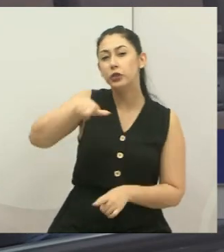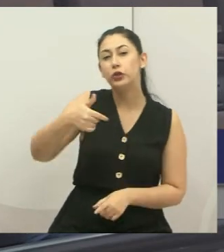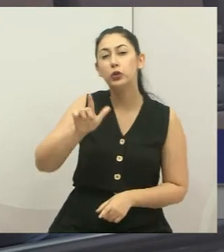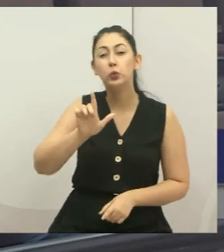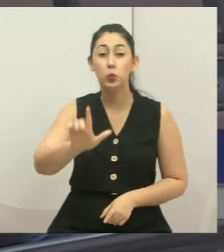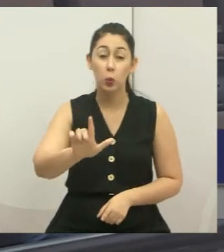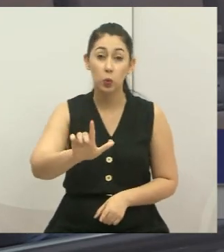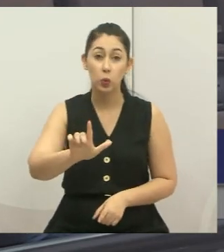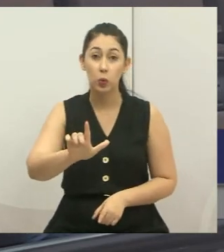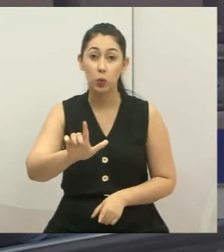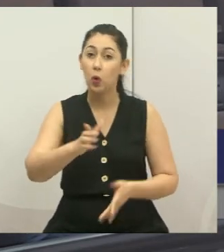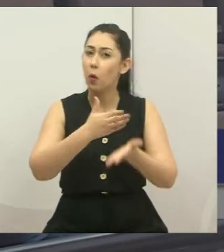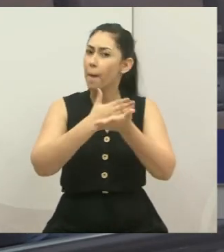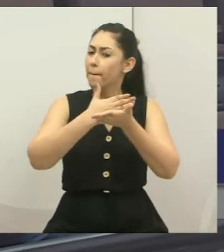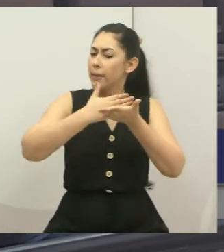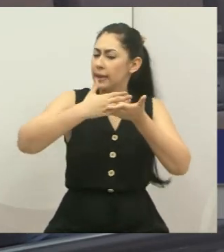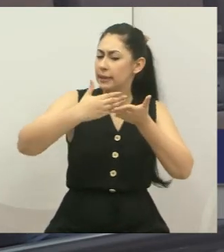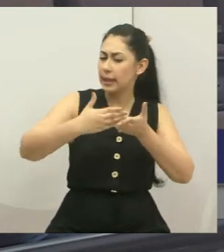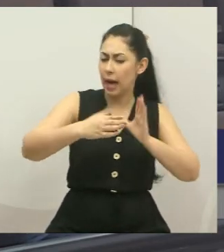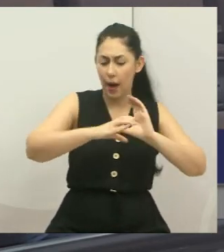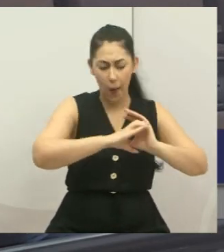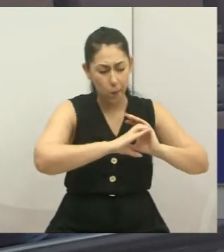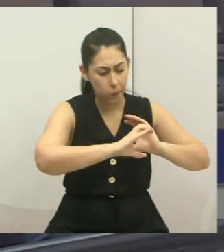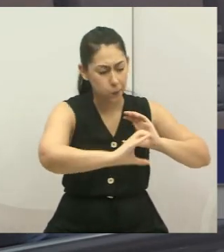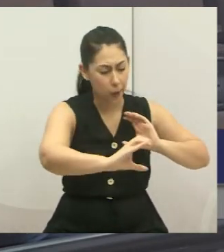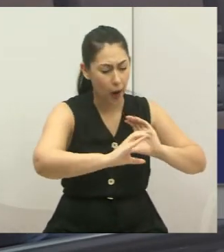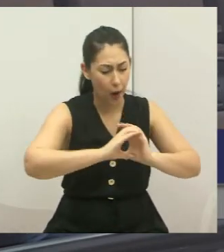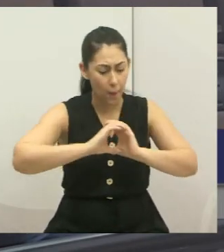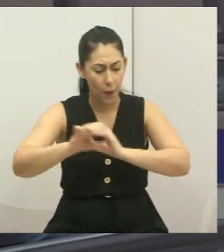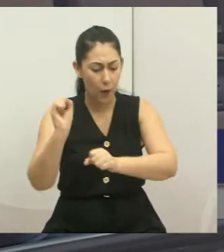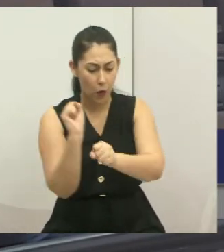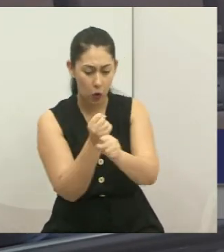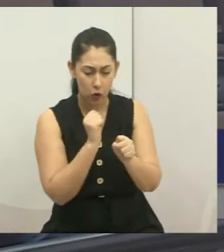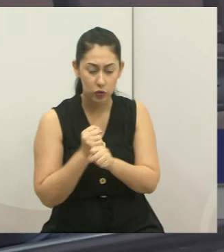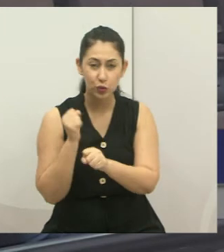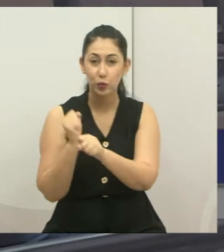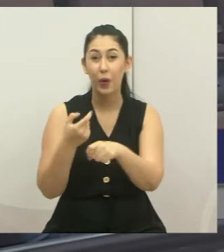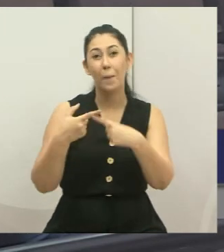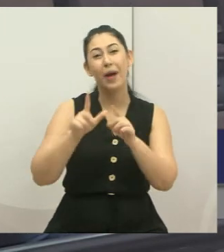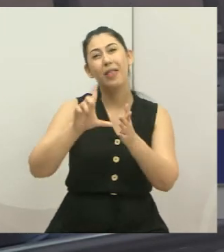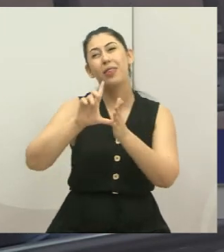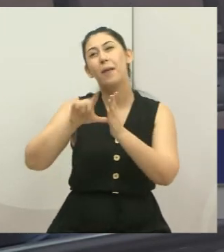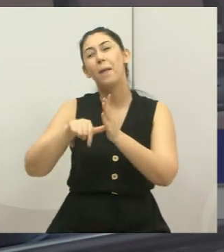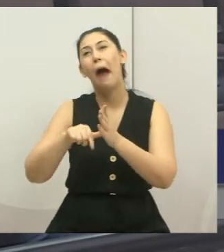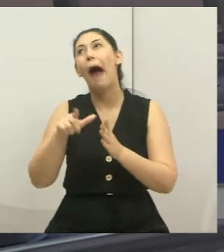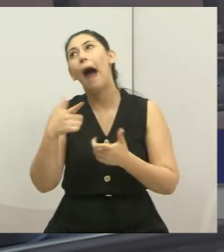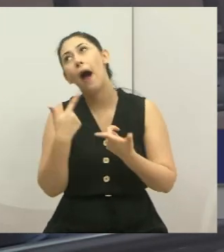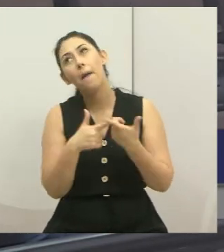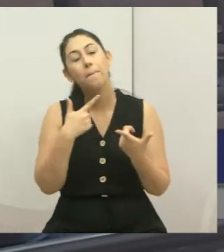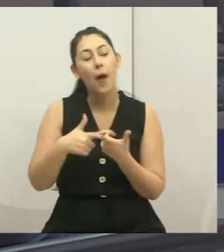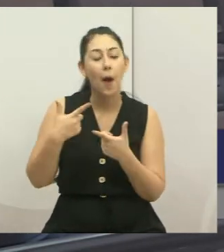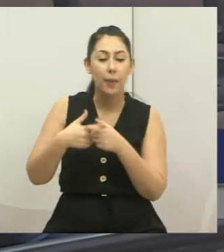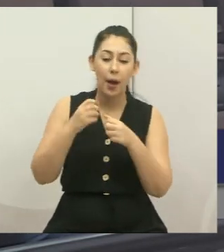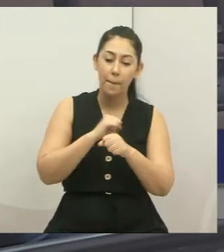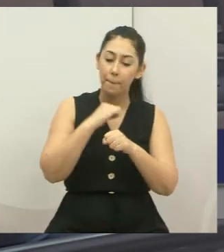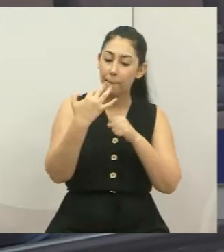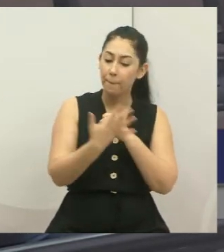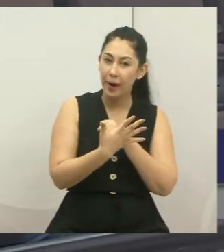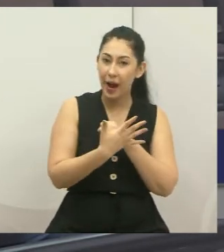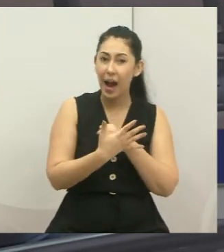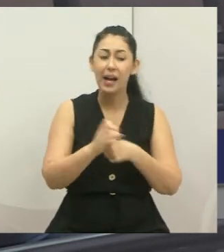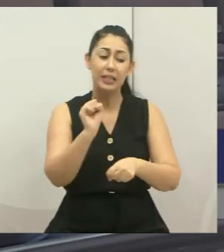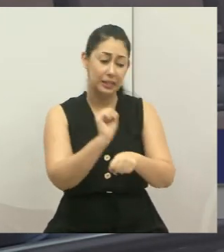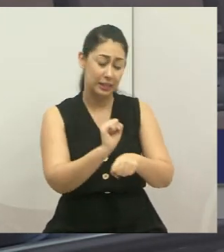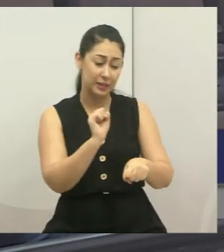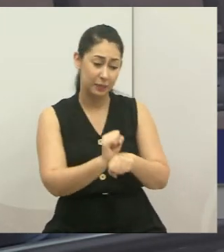que começaria a implantação de rede de água e esgoto lá. Depois foi dito que por problemas aí da pandemia e tudo mais, isso